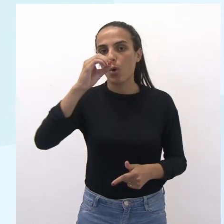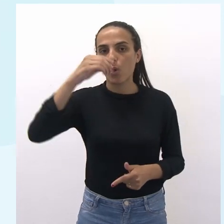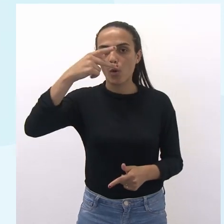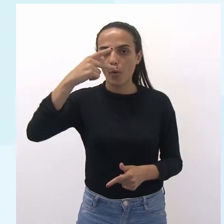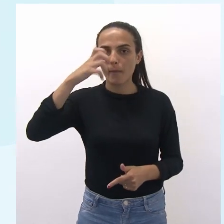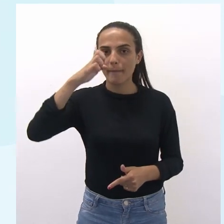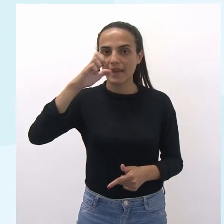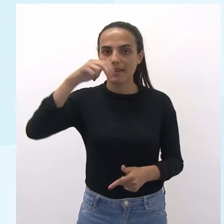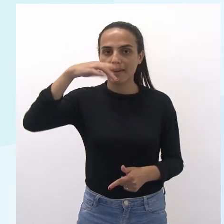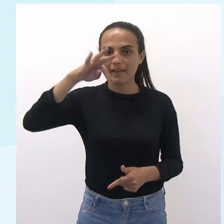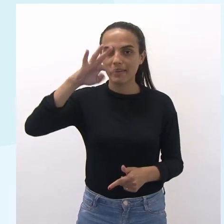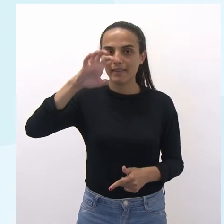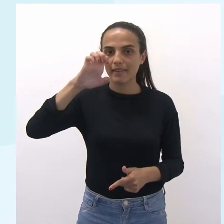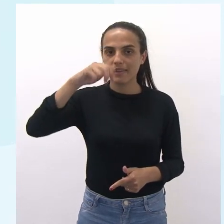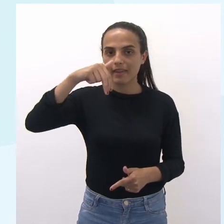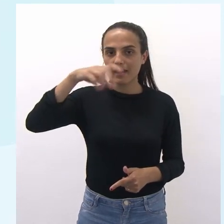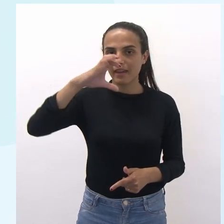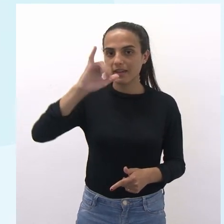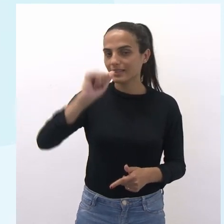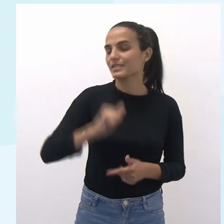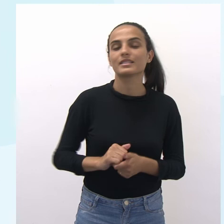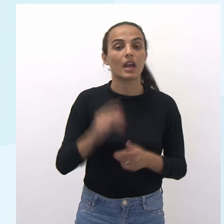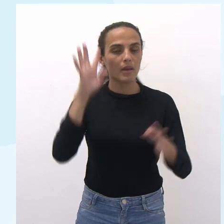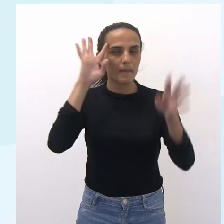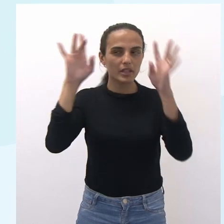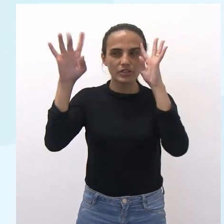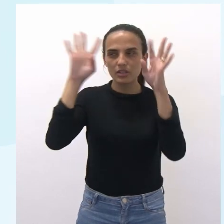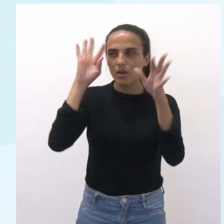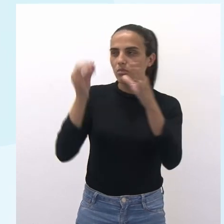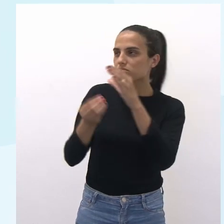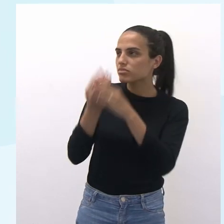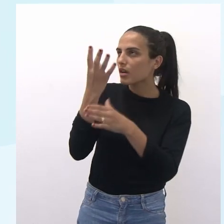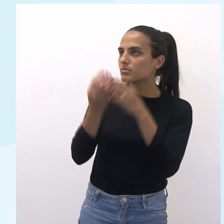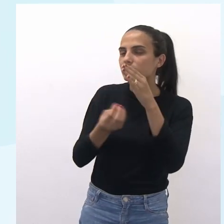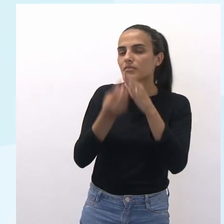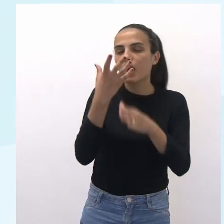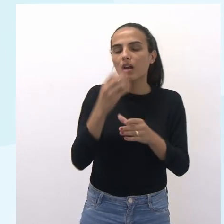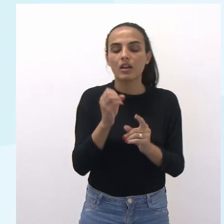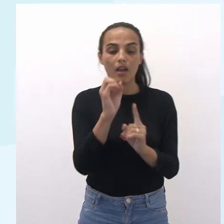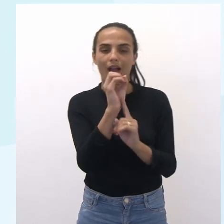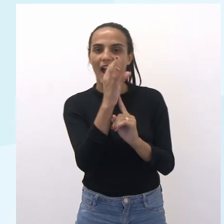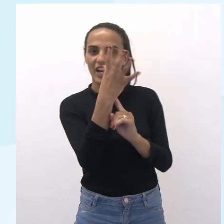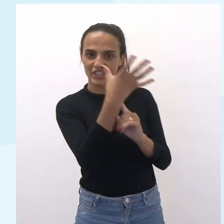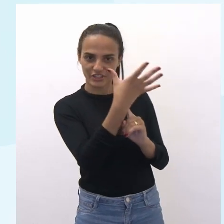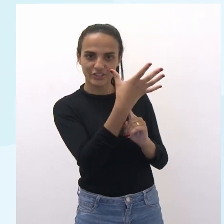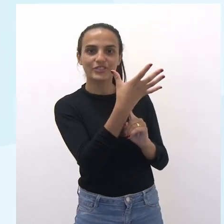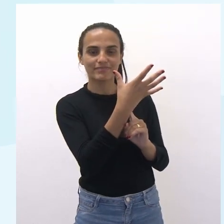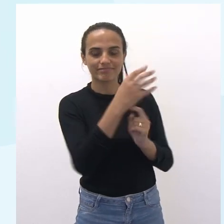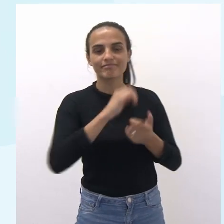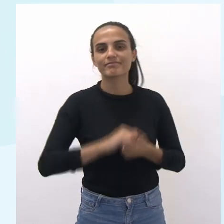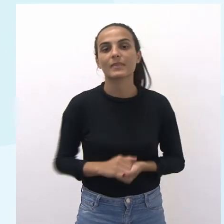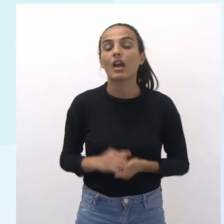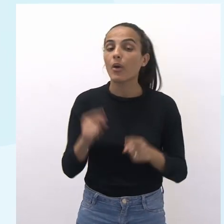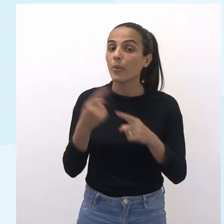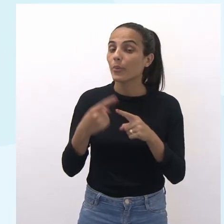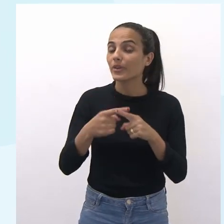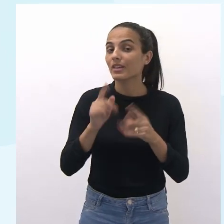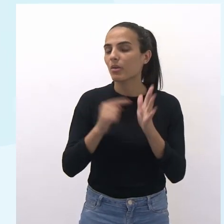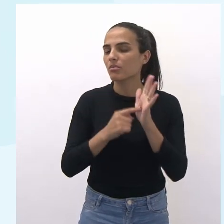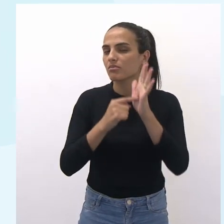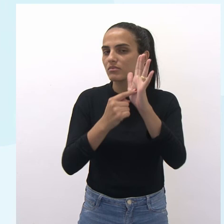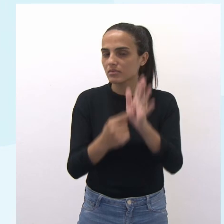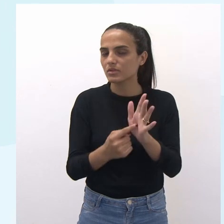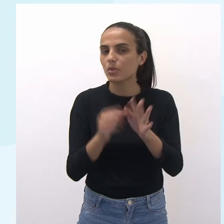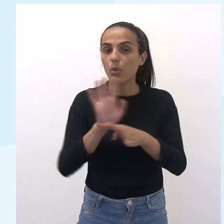para aprender, imaginação criativa, interesse artístico. Por quê? Porque o recurso do vídeo, normalmente,